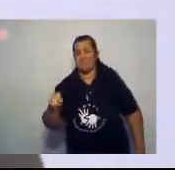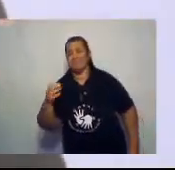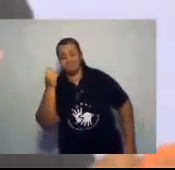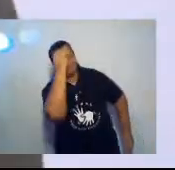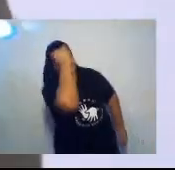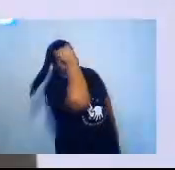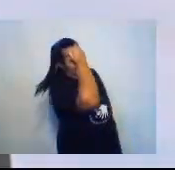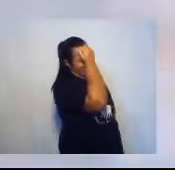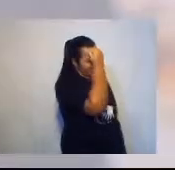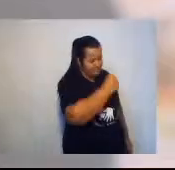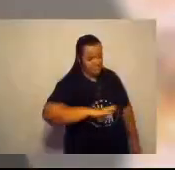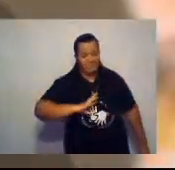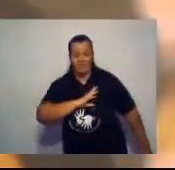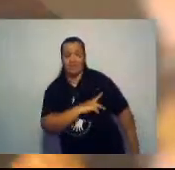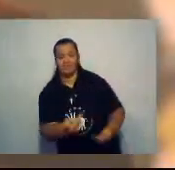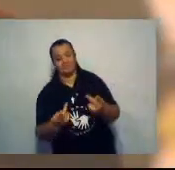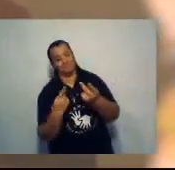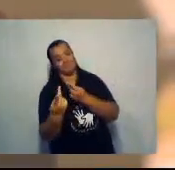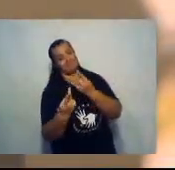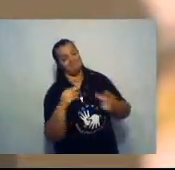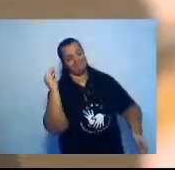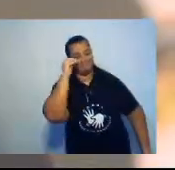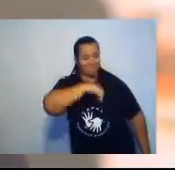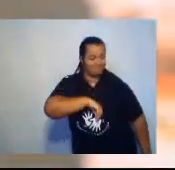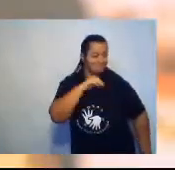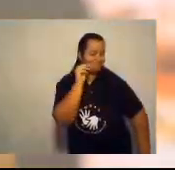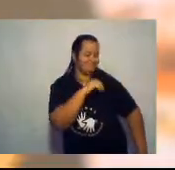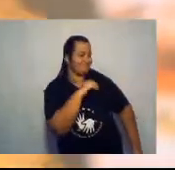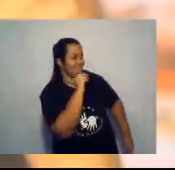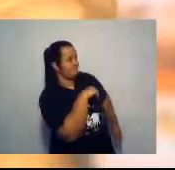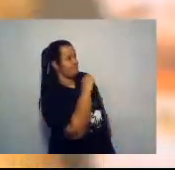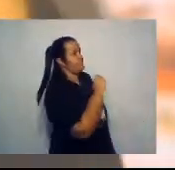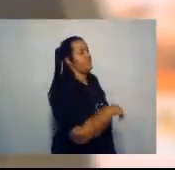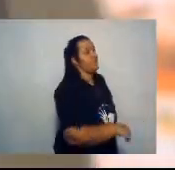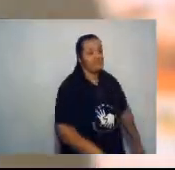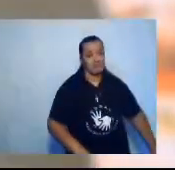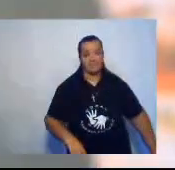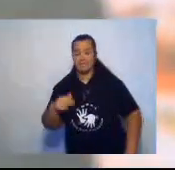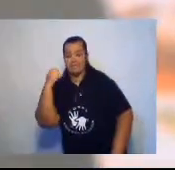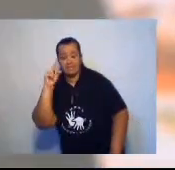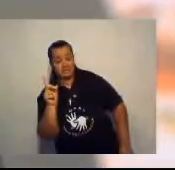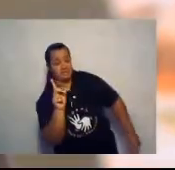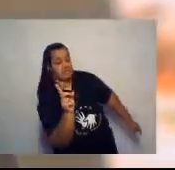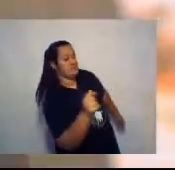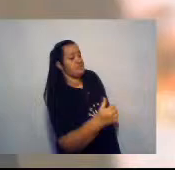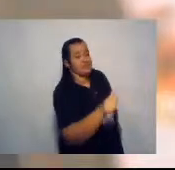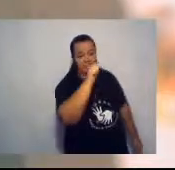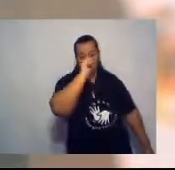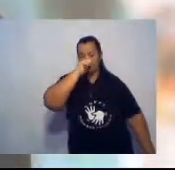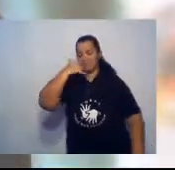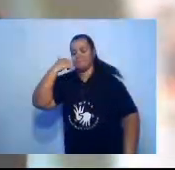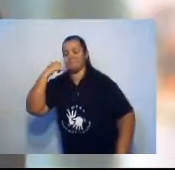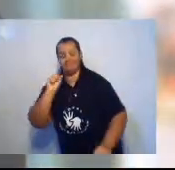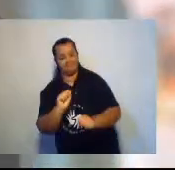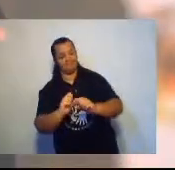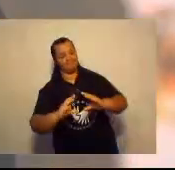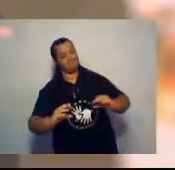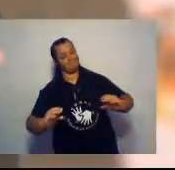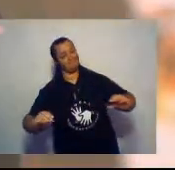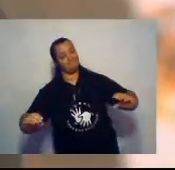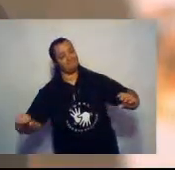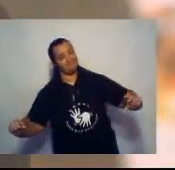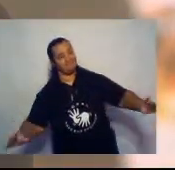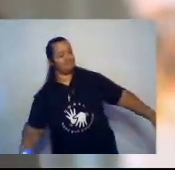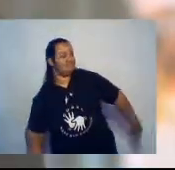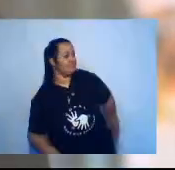saí arrependido. Amar por dois só me dá prejuízo. Faltou coragem pra dizer que não. Bebi, liguei,